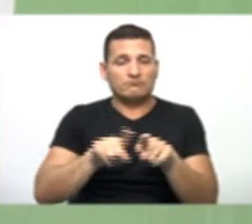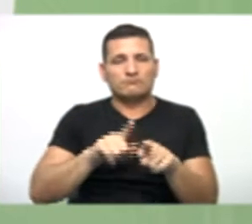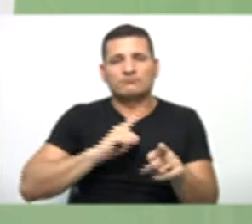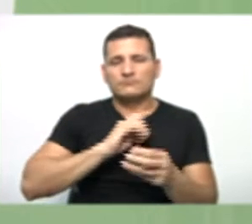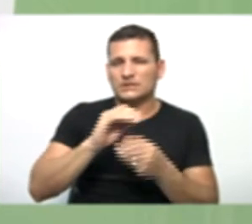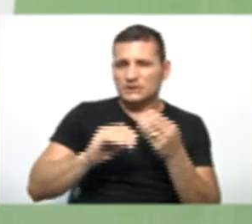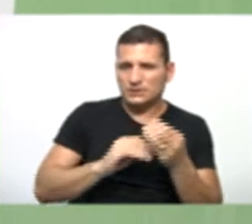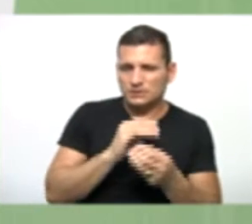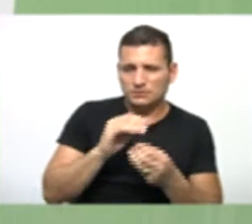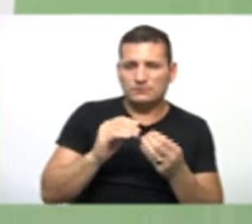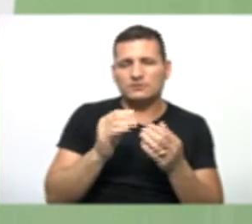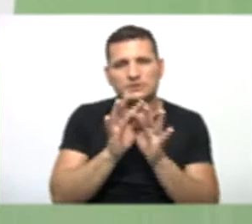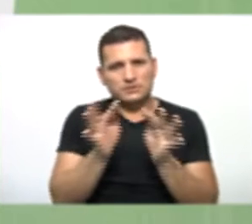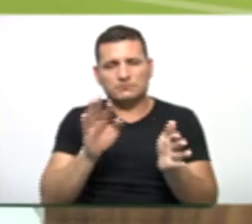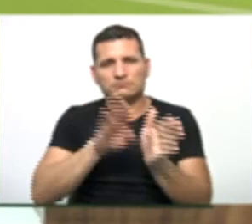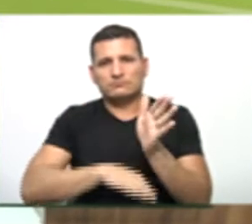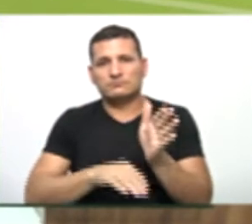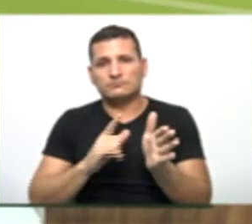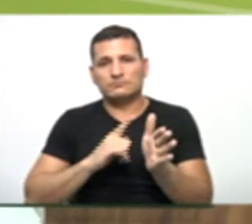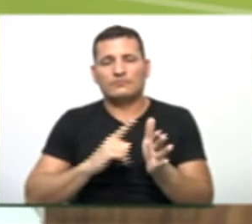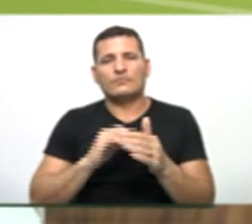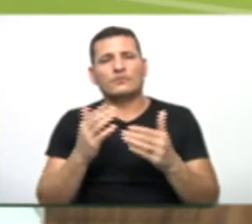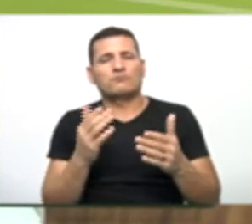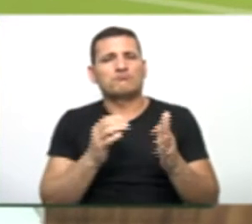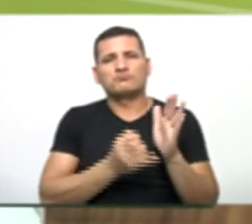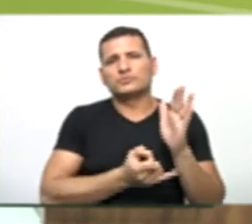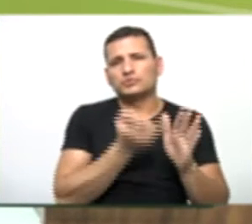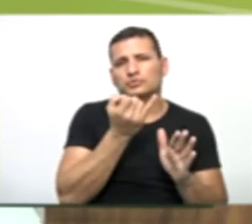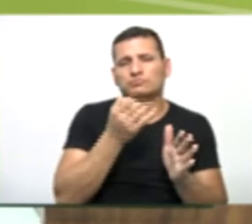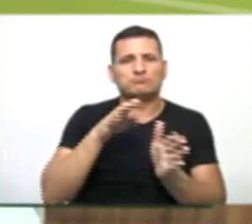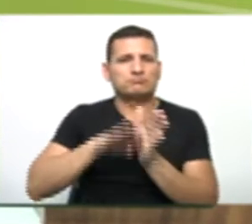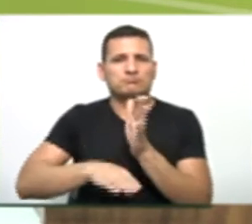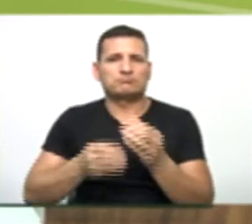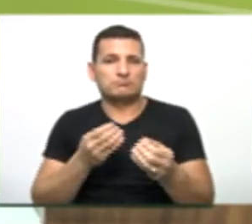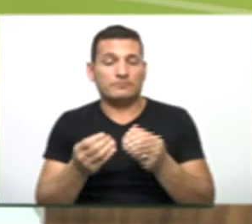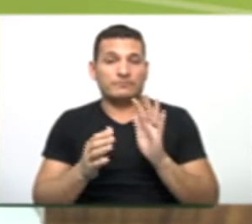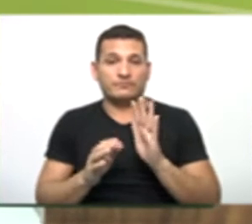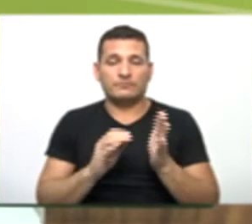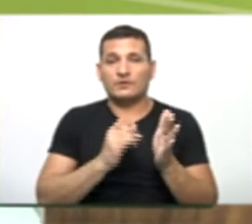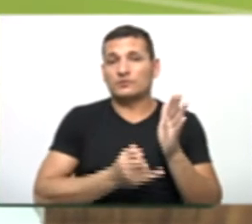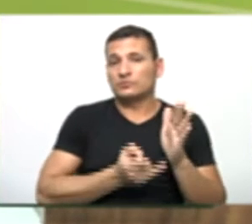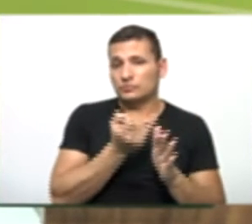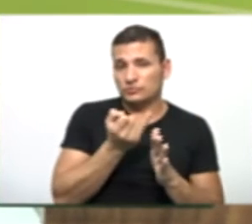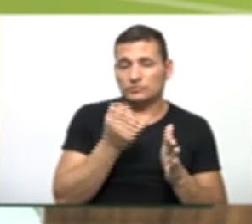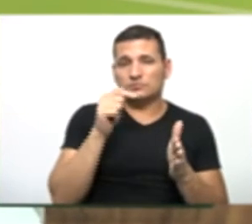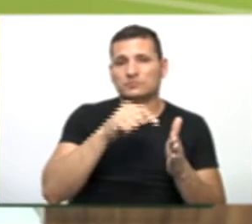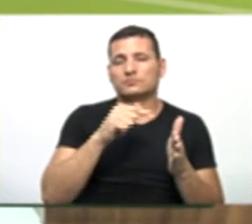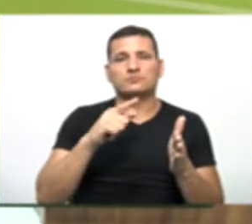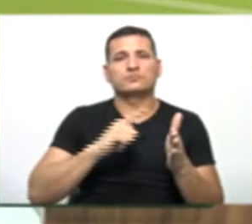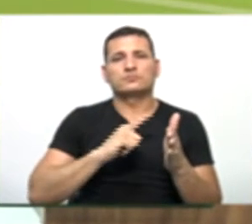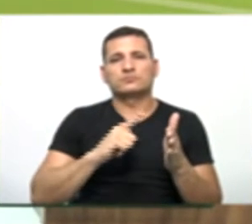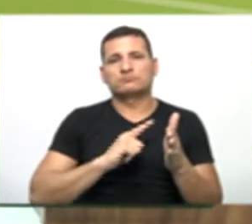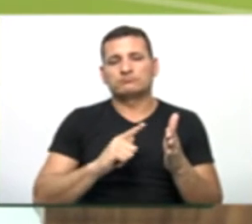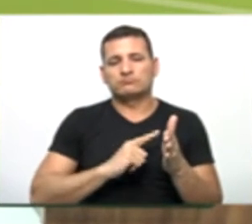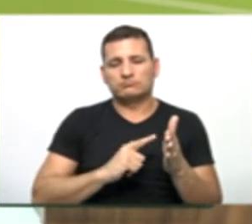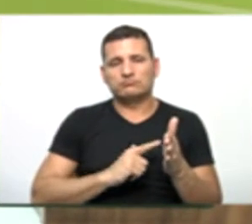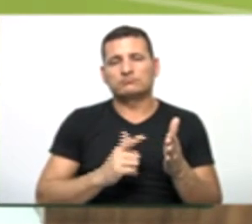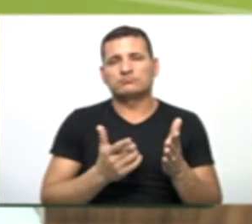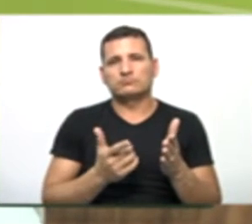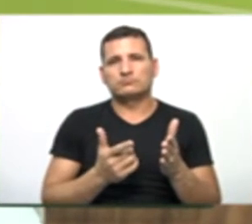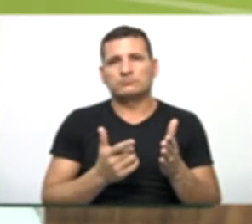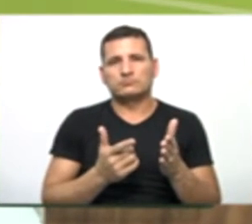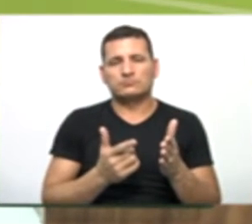Então, qual que seria a diferença de juros para desconto? Enquanto que juros, eu calculo o valor de